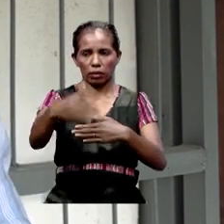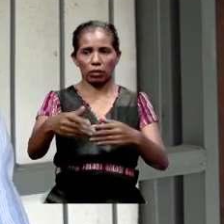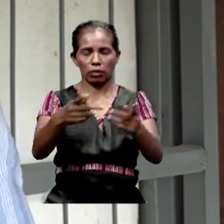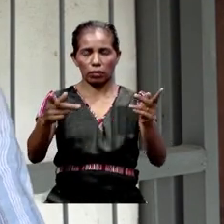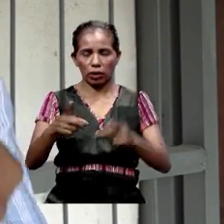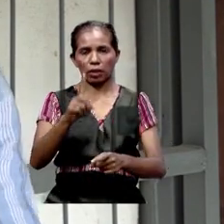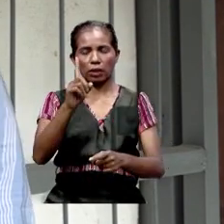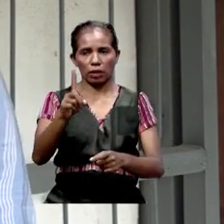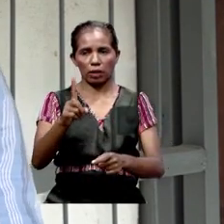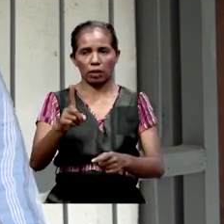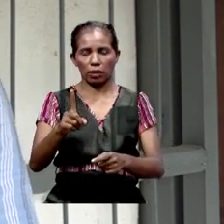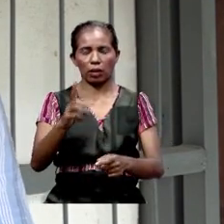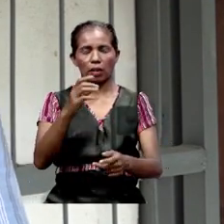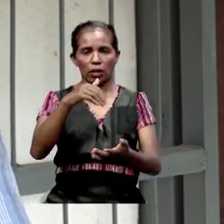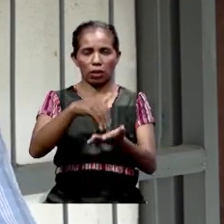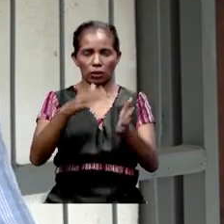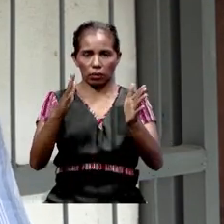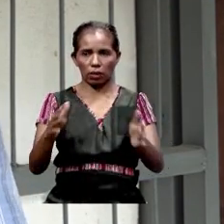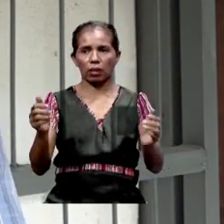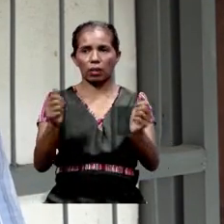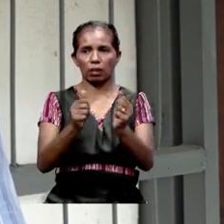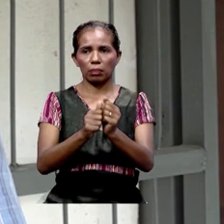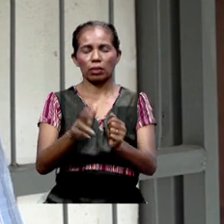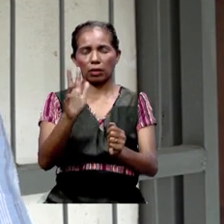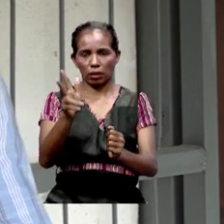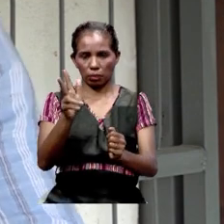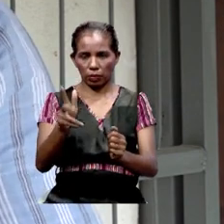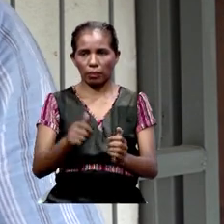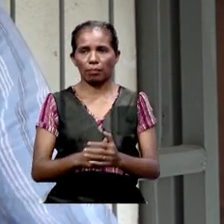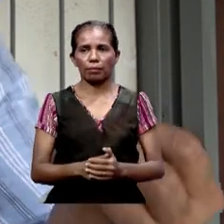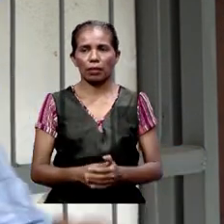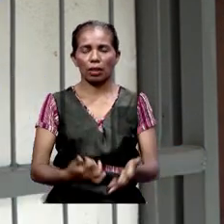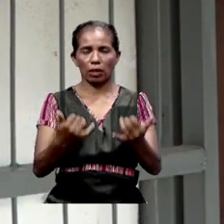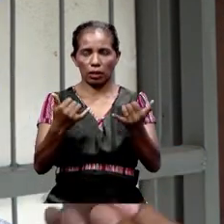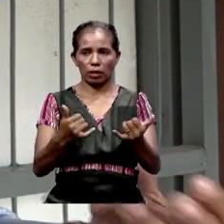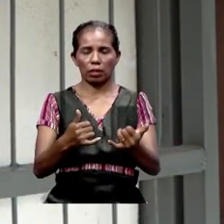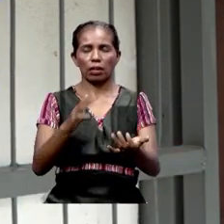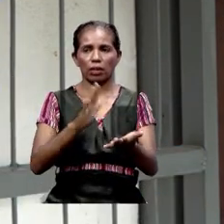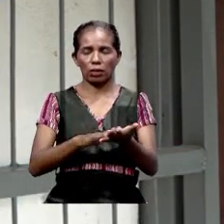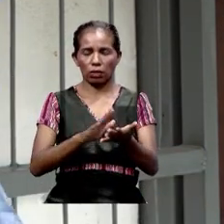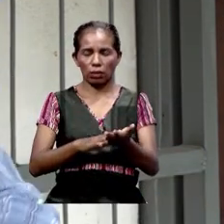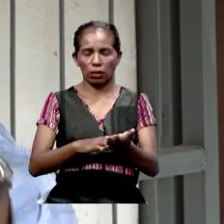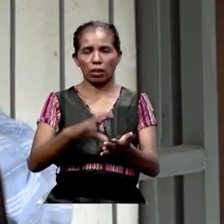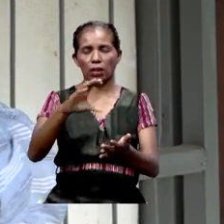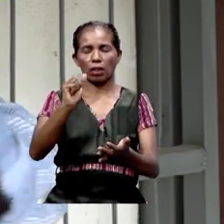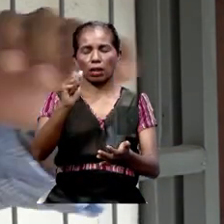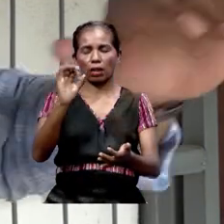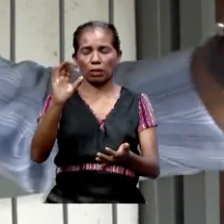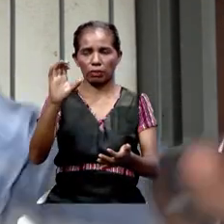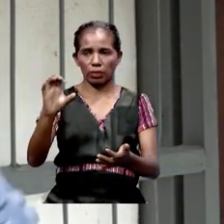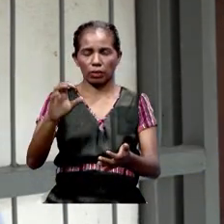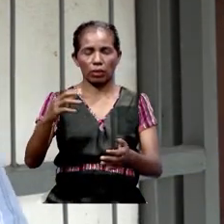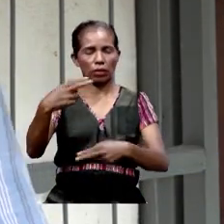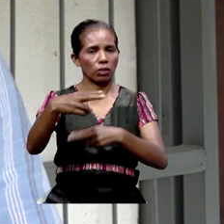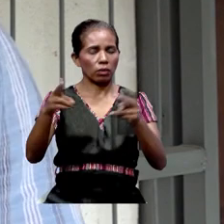ira, limite estudante ne torre 30. Então, ira ne ma escola CAFE cumpre, cata sala